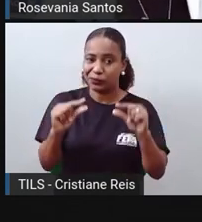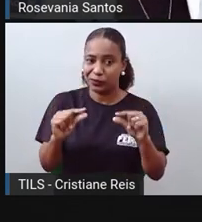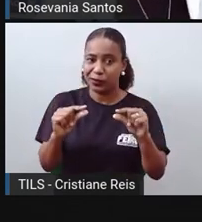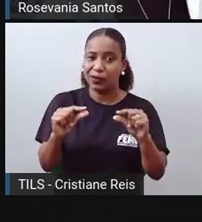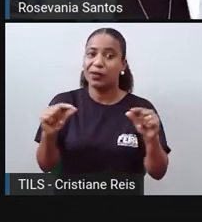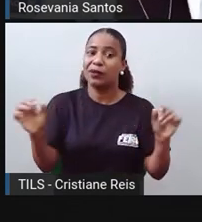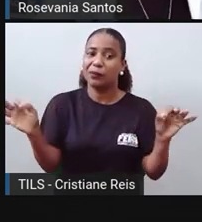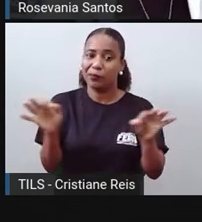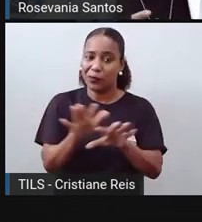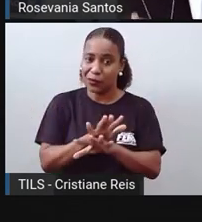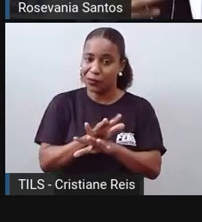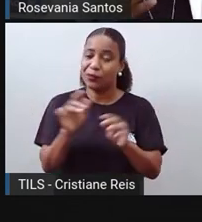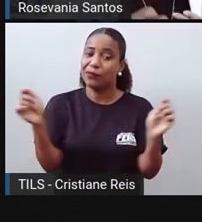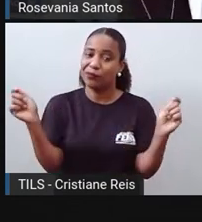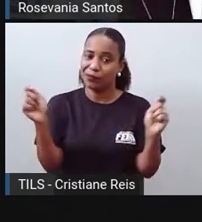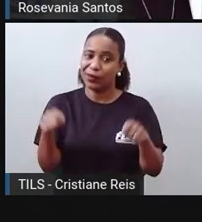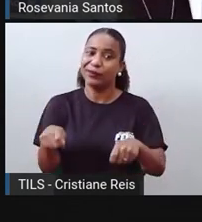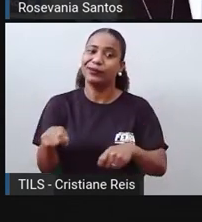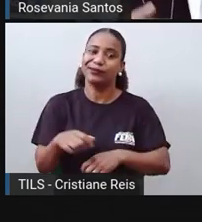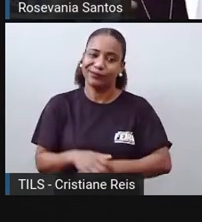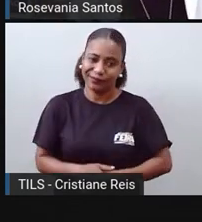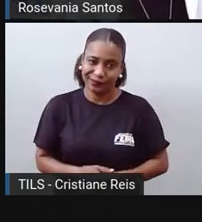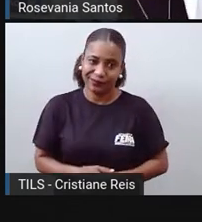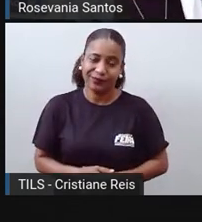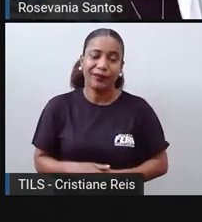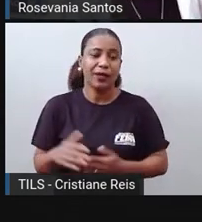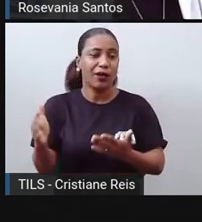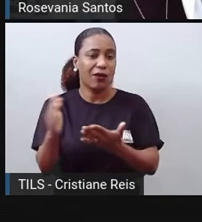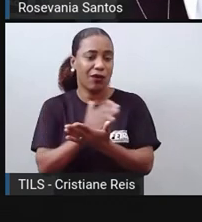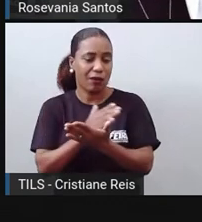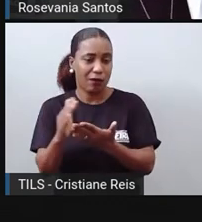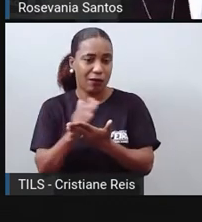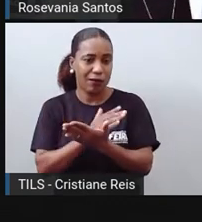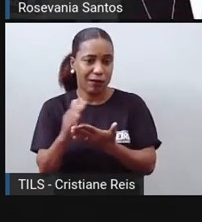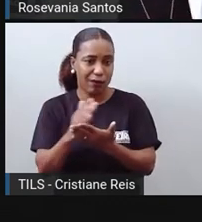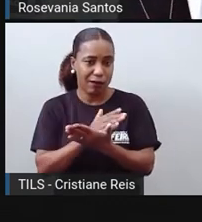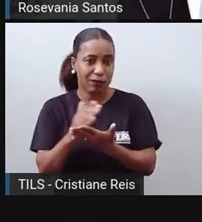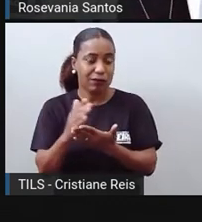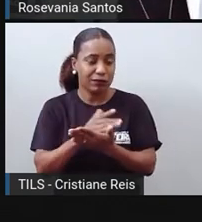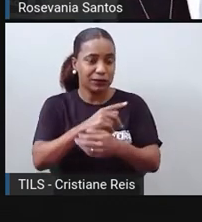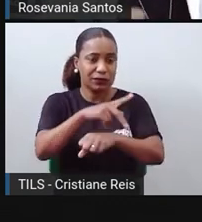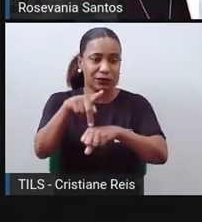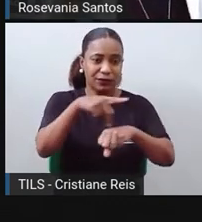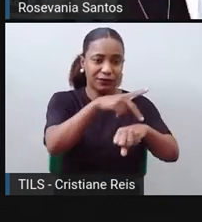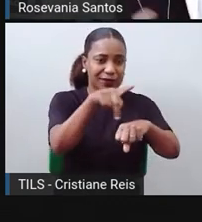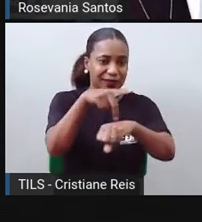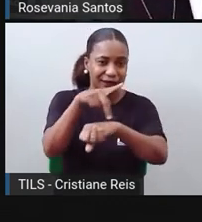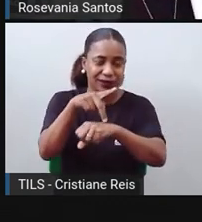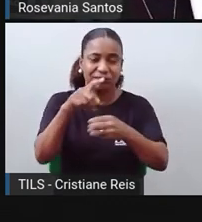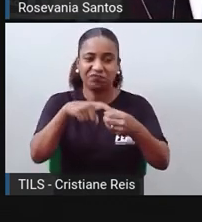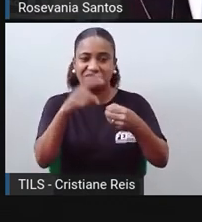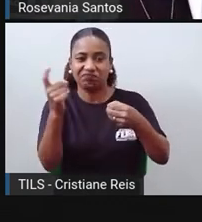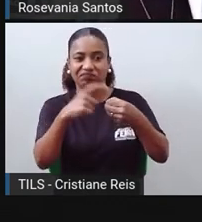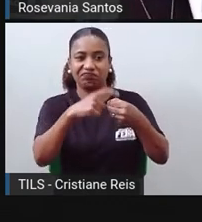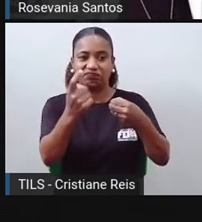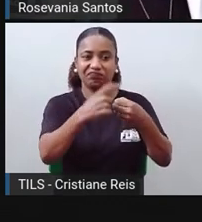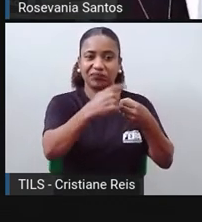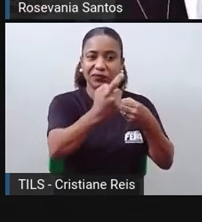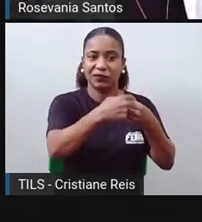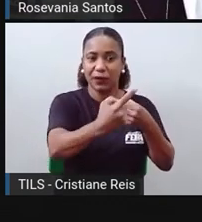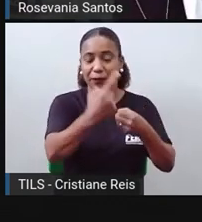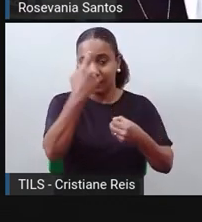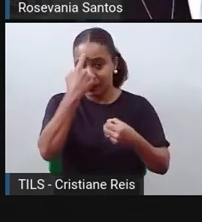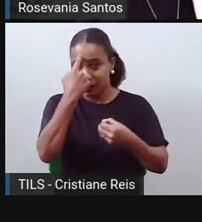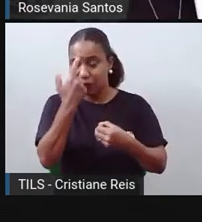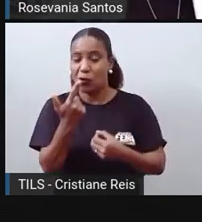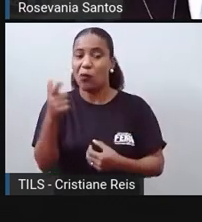né, utilizando isso. Por isso, algumas nações, fugindo até dessas organizações aí, estão investindo em outra matriz energética. Mas isso não